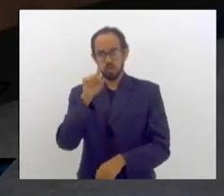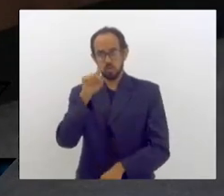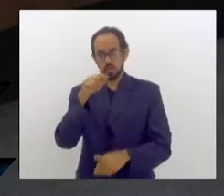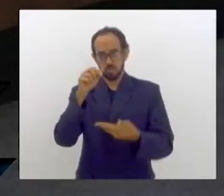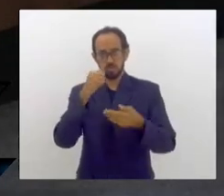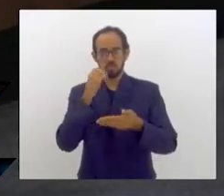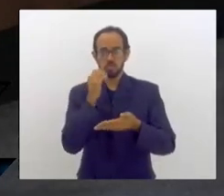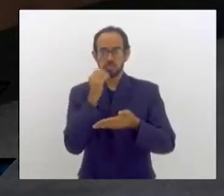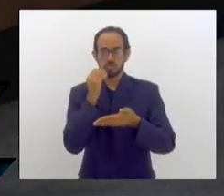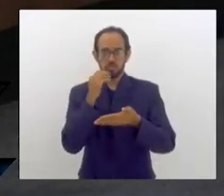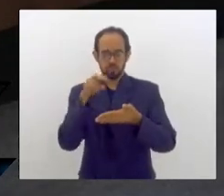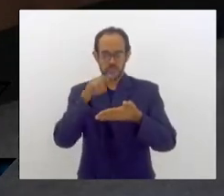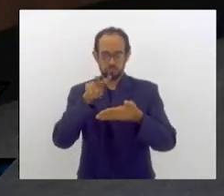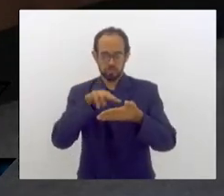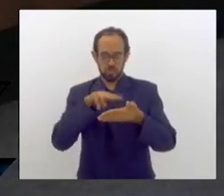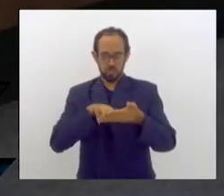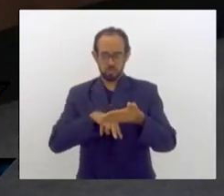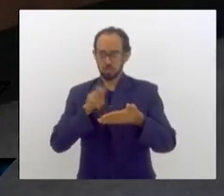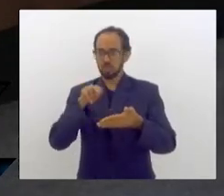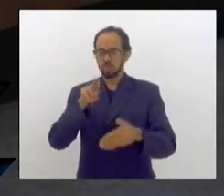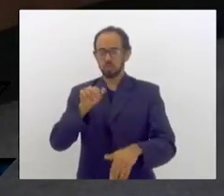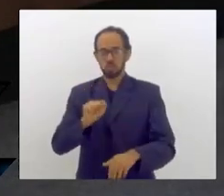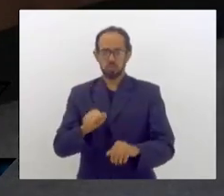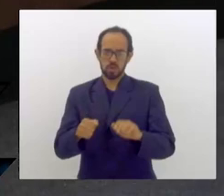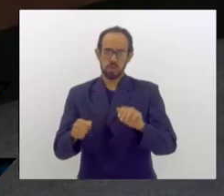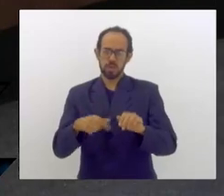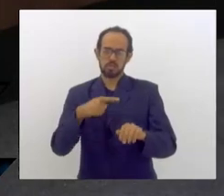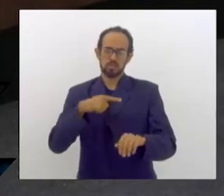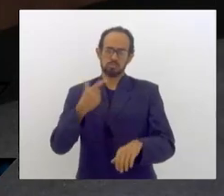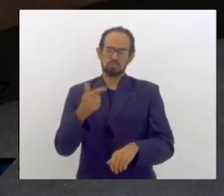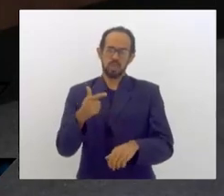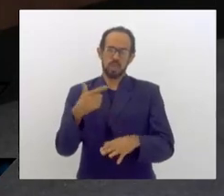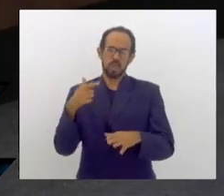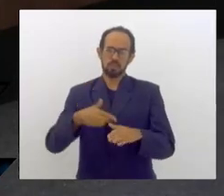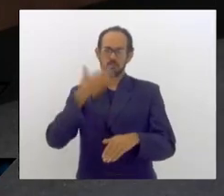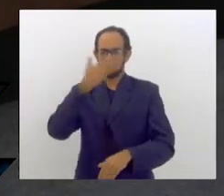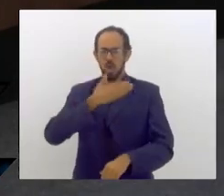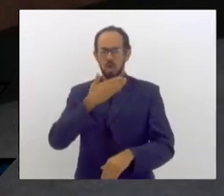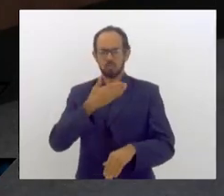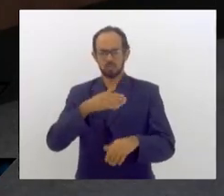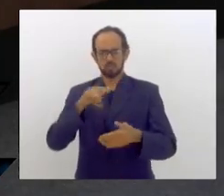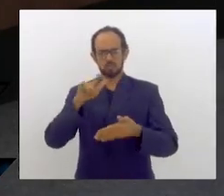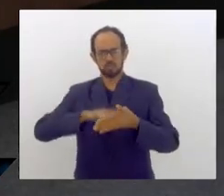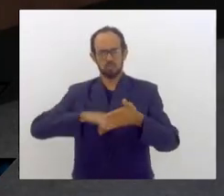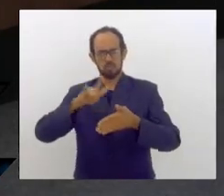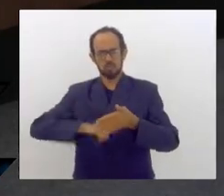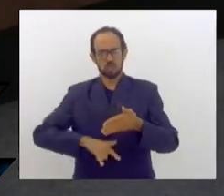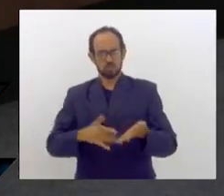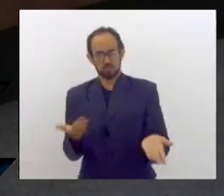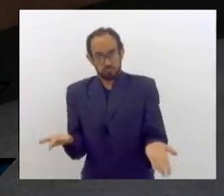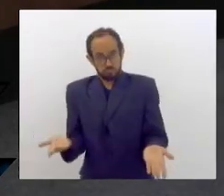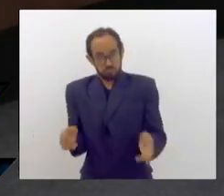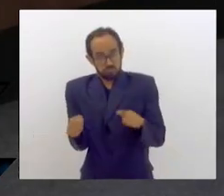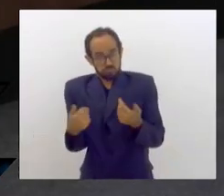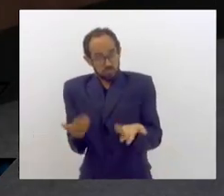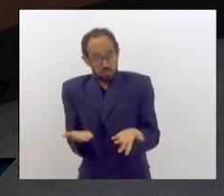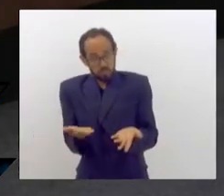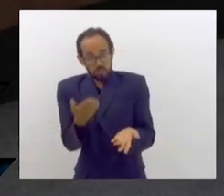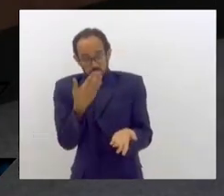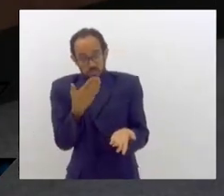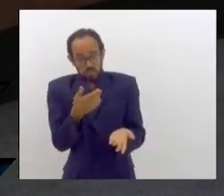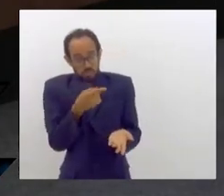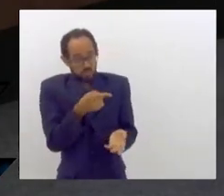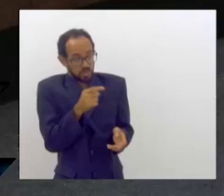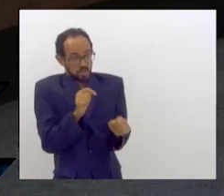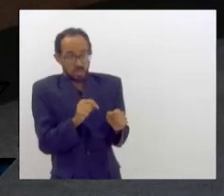a quantidade de dinheiro que nunca prestou conta. Então, já que ele é tão assíduo ao projeto social, eu solicito para que ele